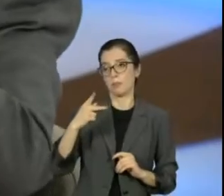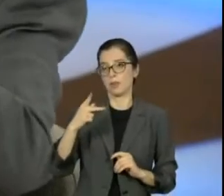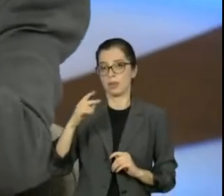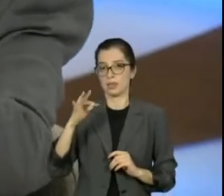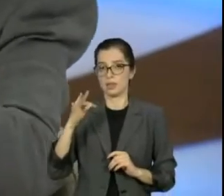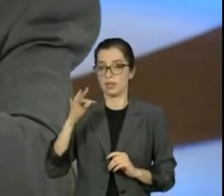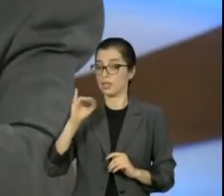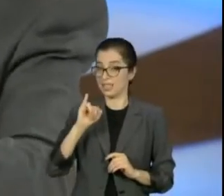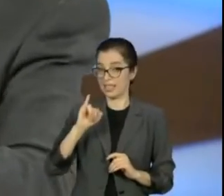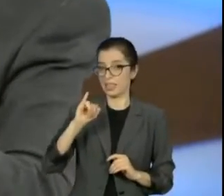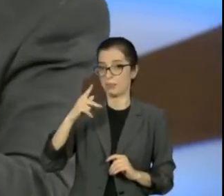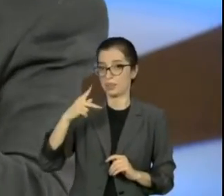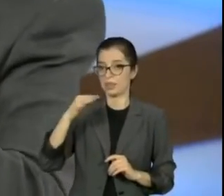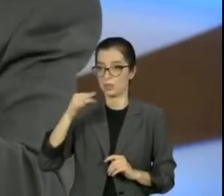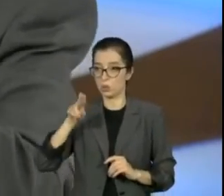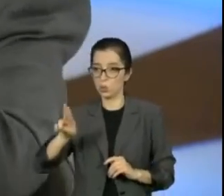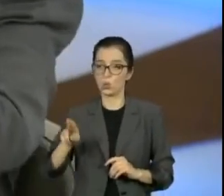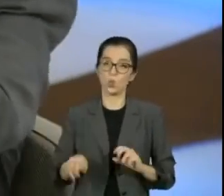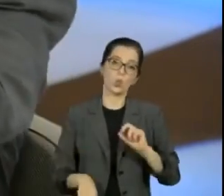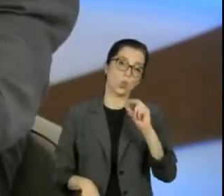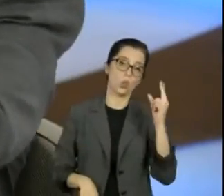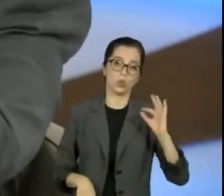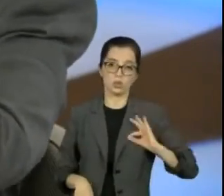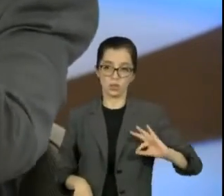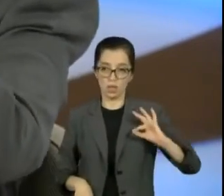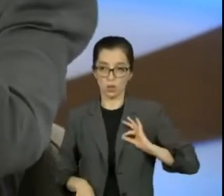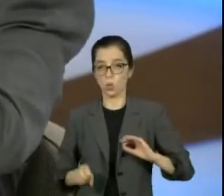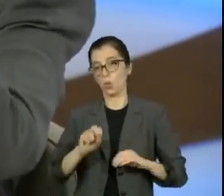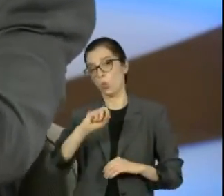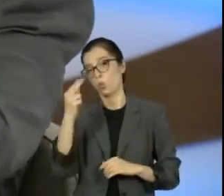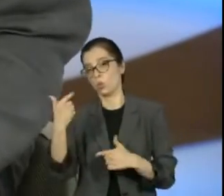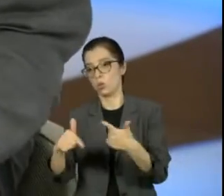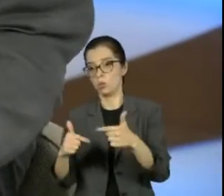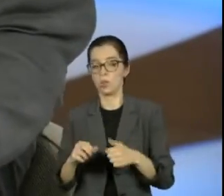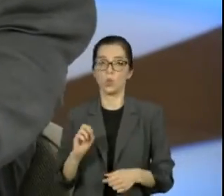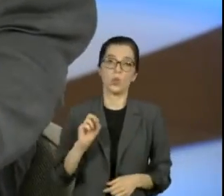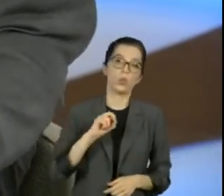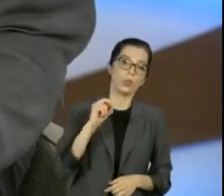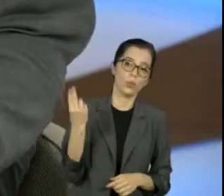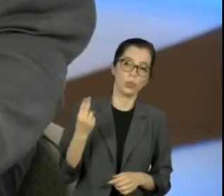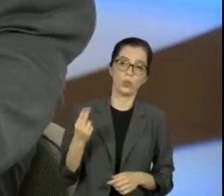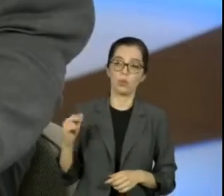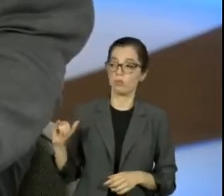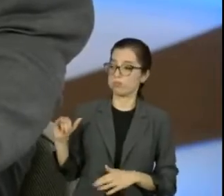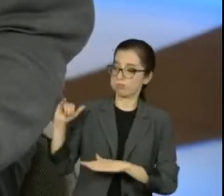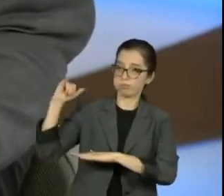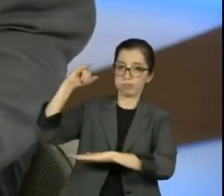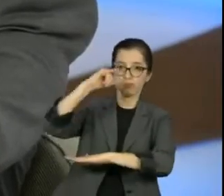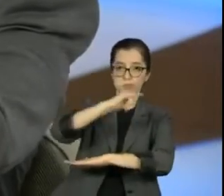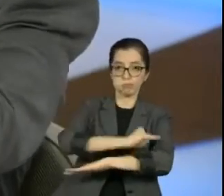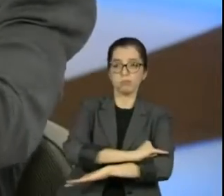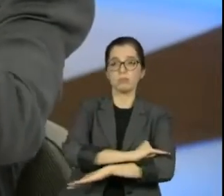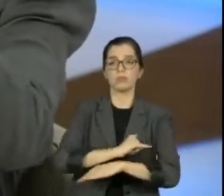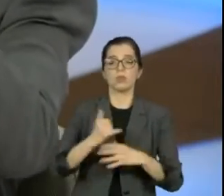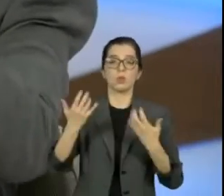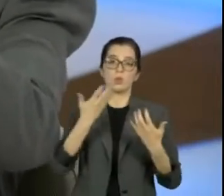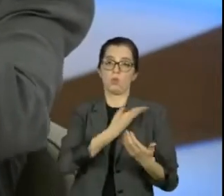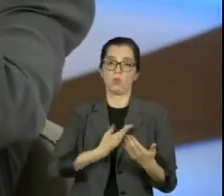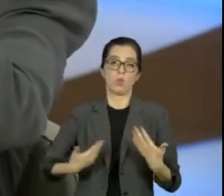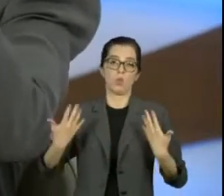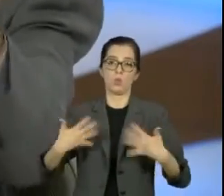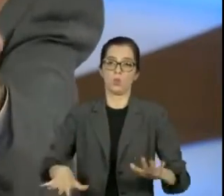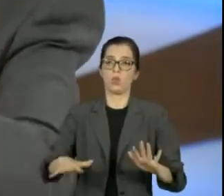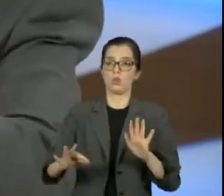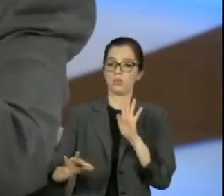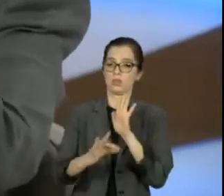porque o salário, porque o carro, porque eu não ando de avião do governo, eu vou no cartório, assino, e falo que não ando, que